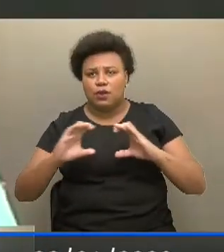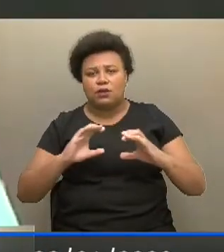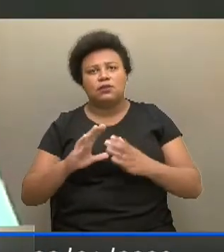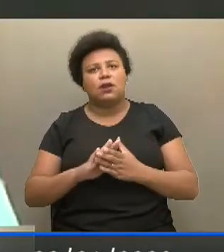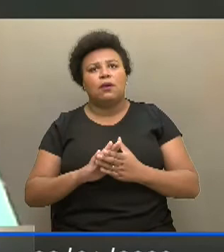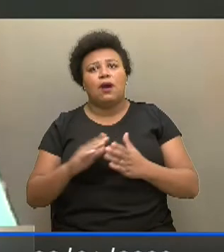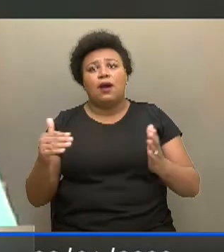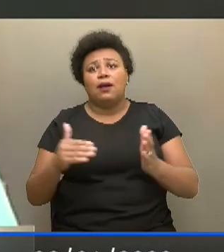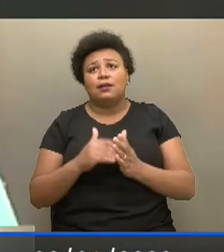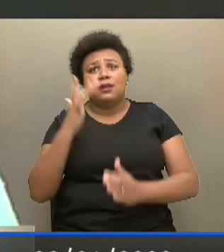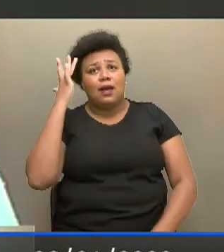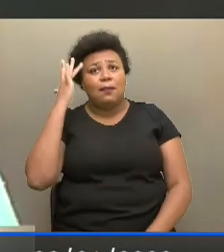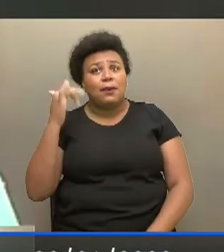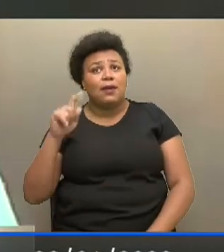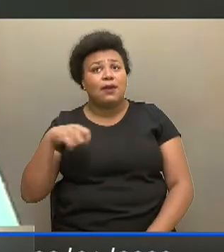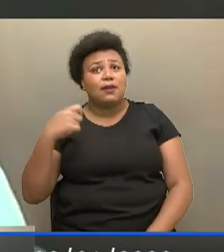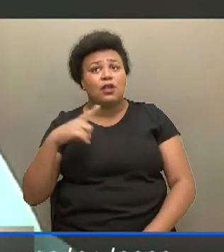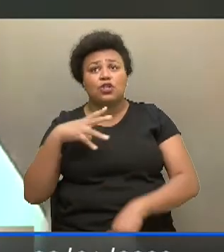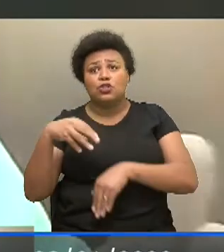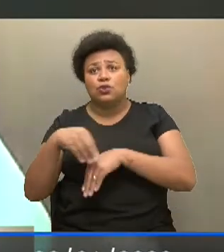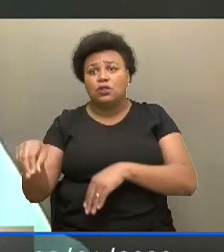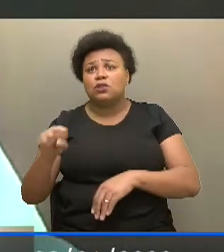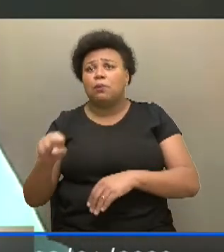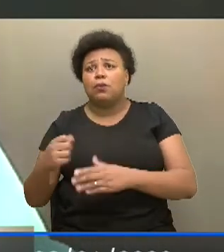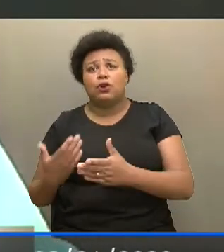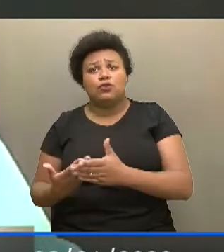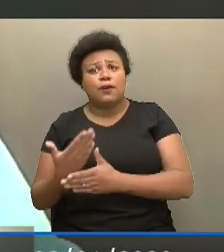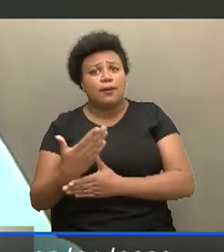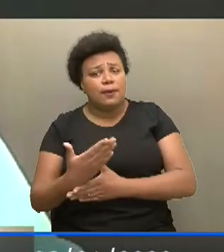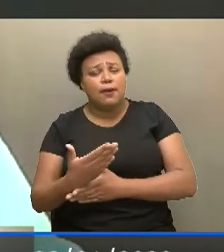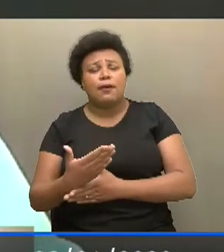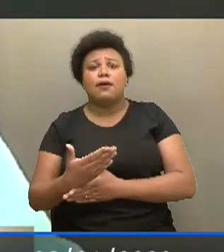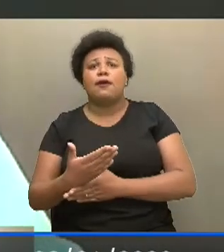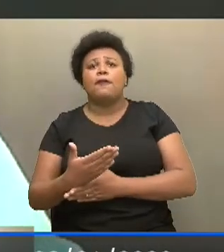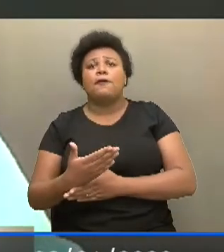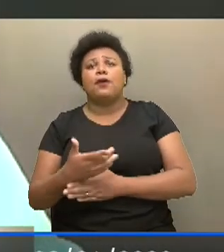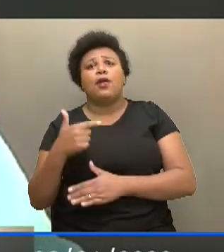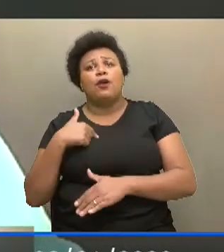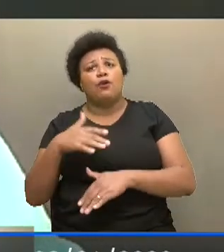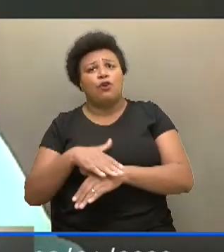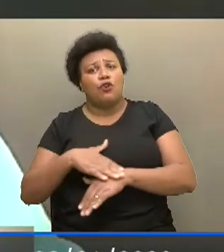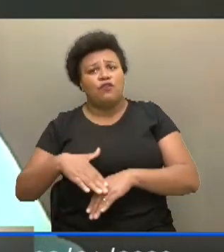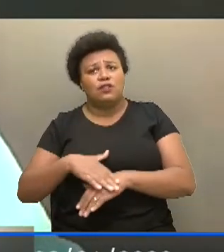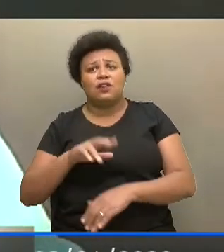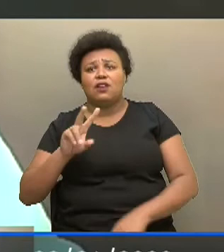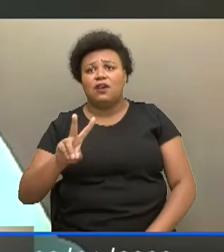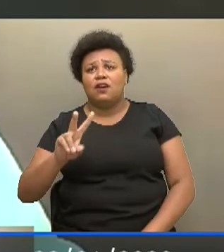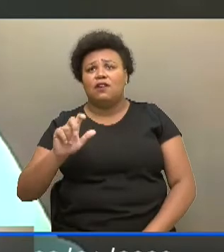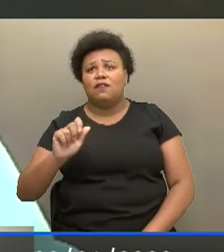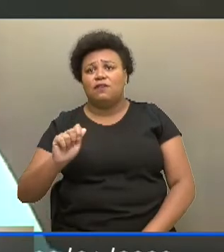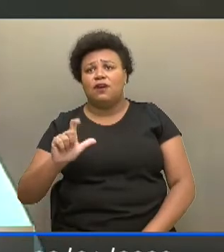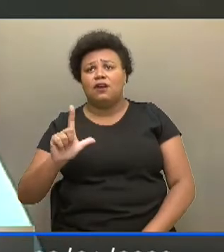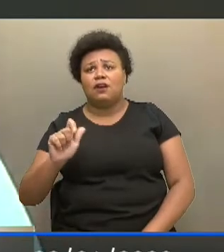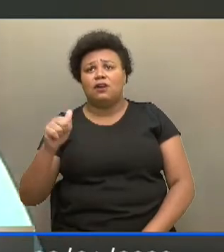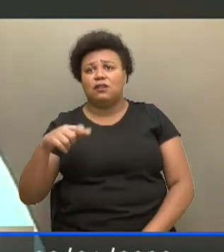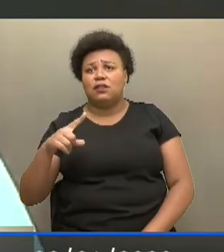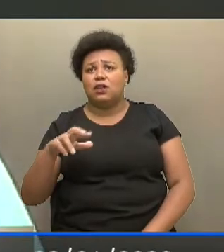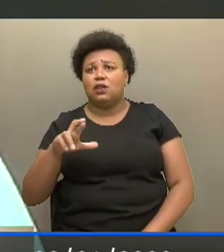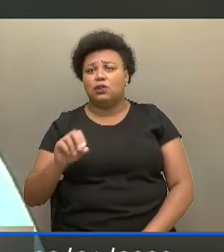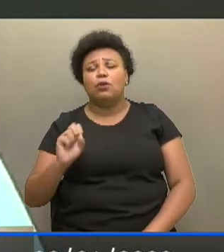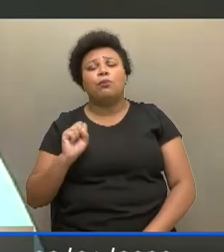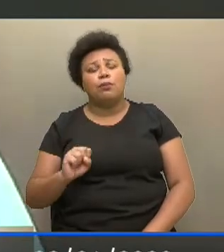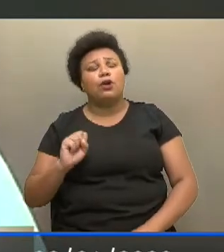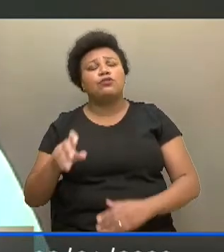Até amanhã de manhã, quem tiver sugestões pode encaminhar. Eu agora falei com o Valandro, o doutor Marcelo Valandro, pode encaminhar